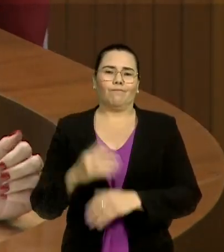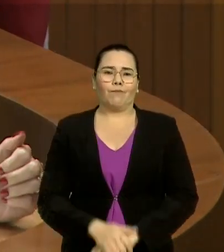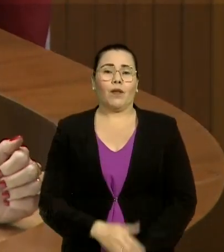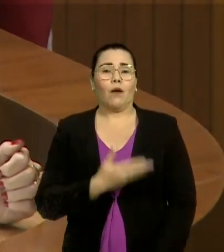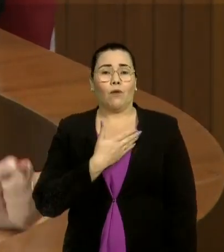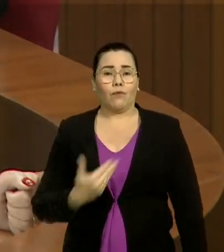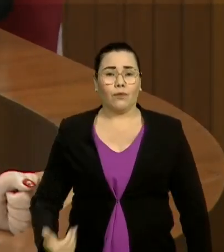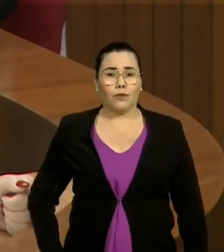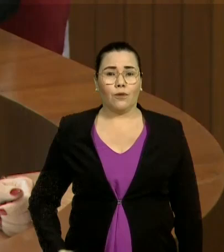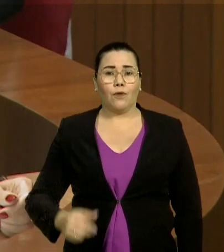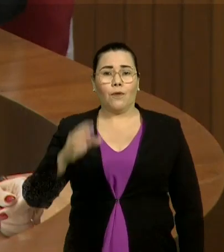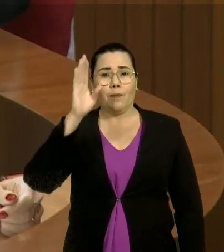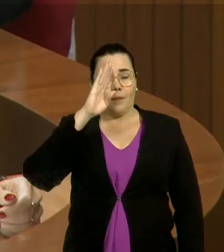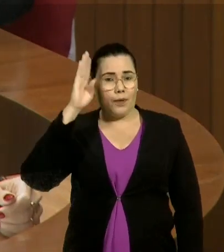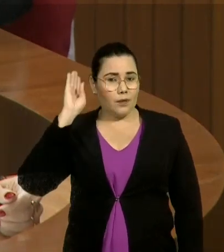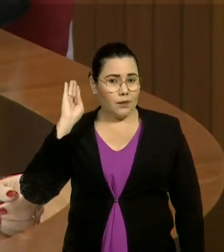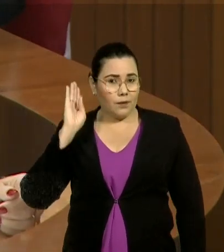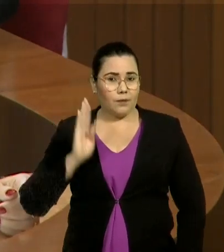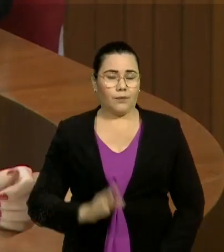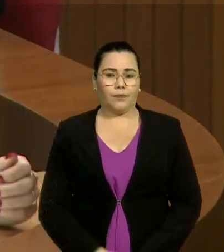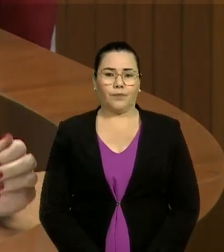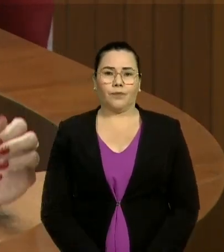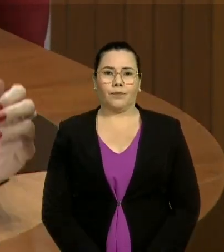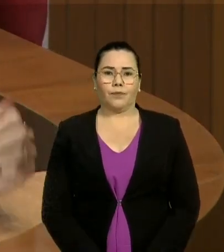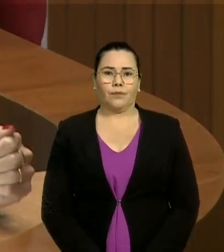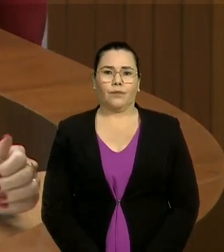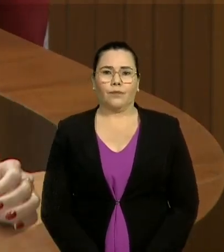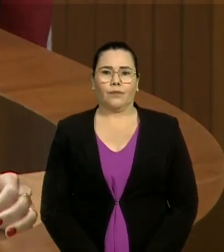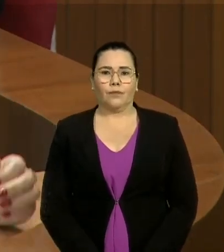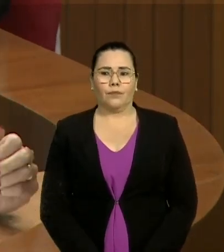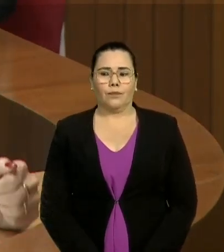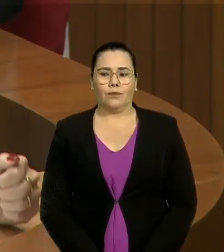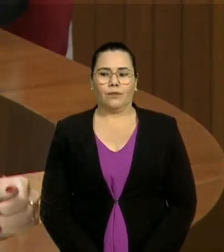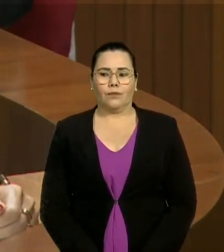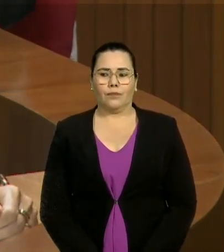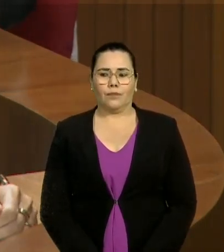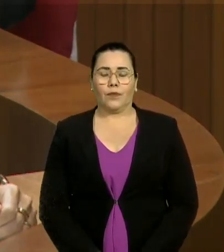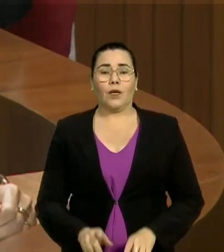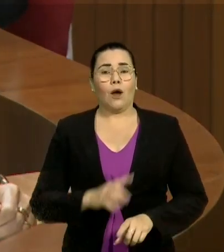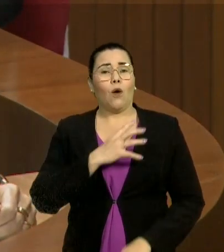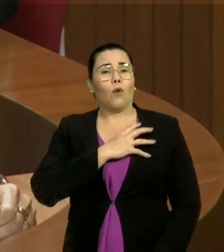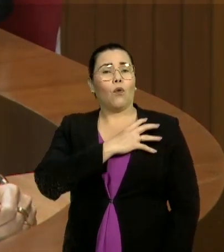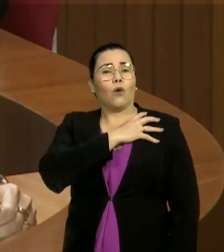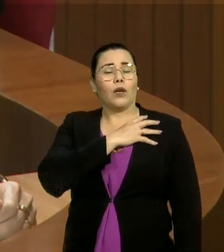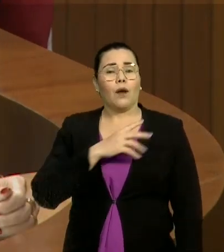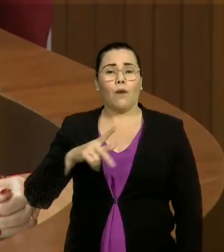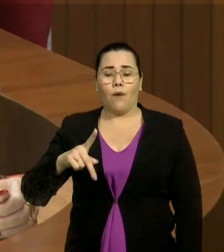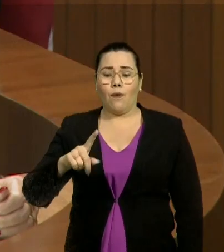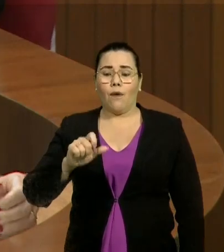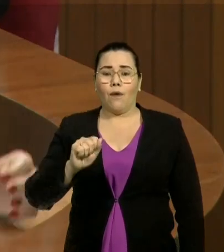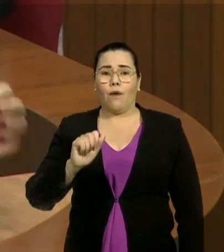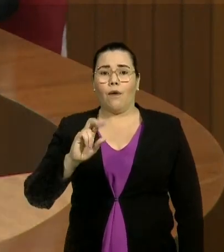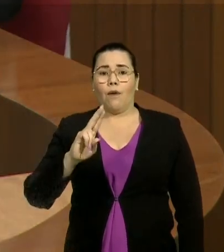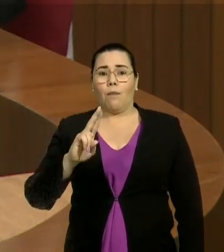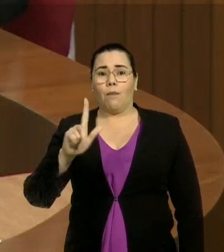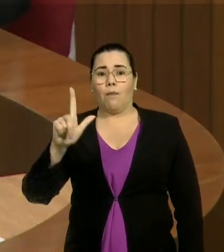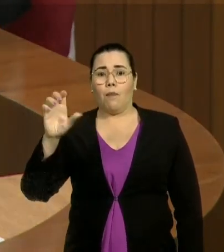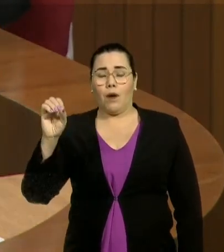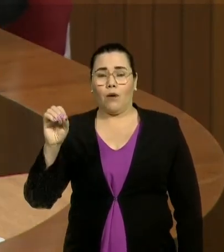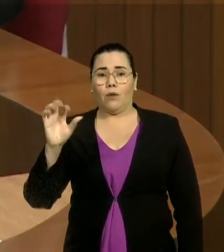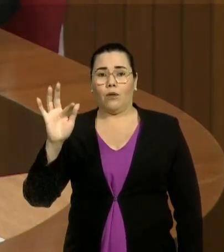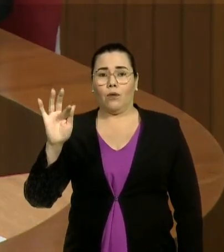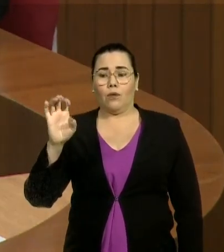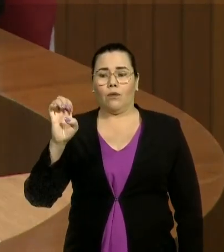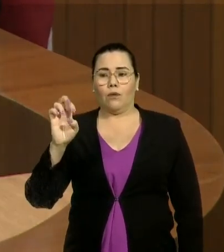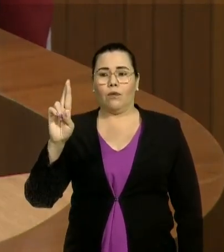governador Carlos Brandão, ao coronel Paulo Fernando, por tudo o que tem